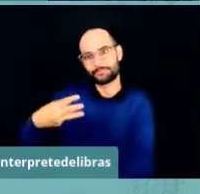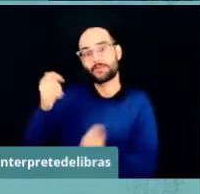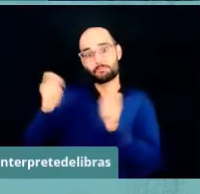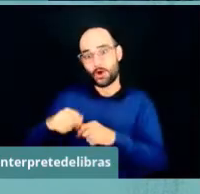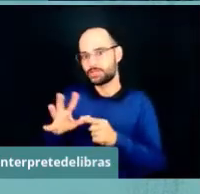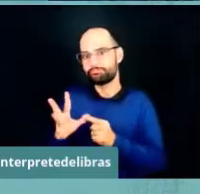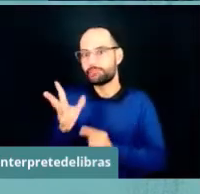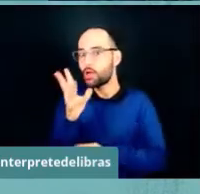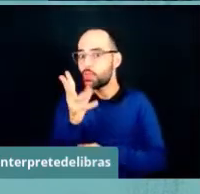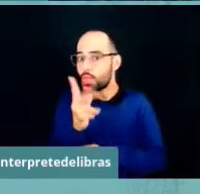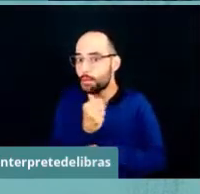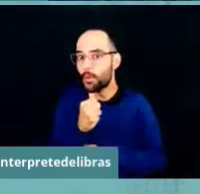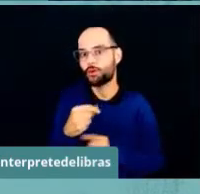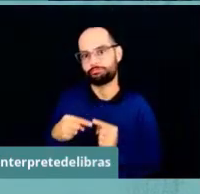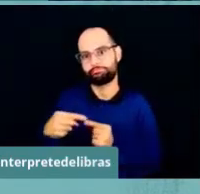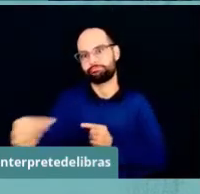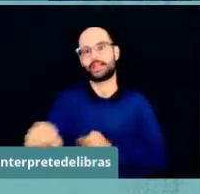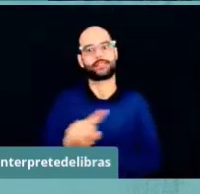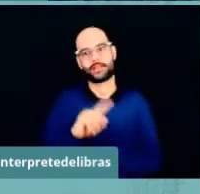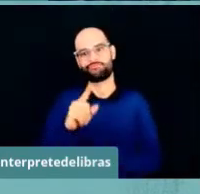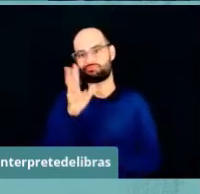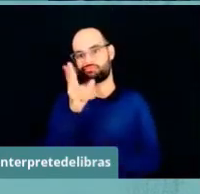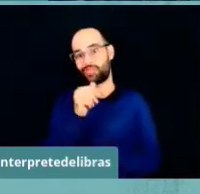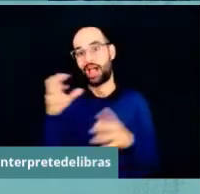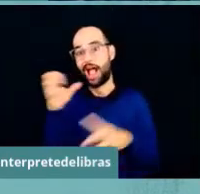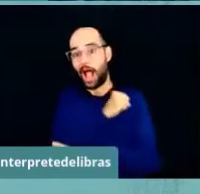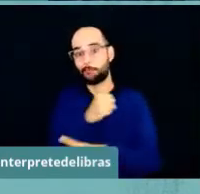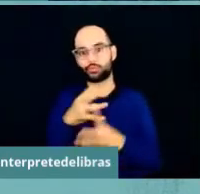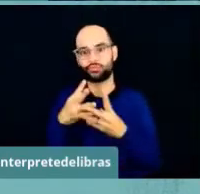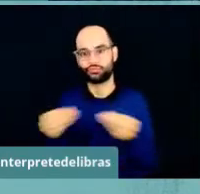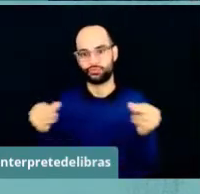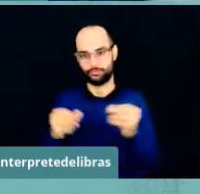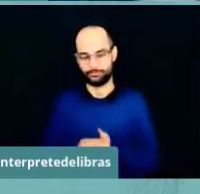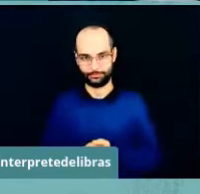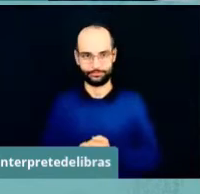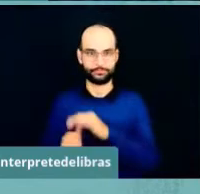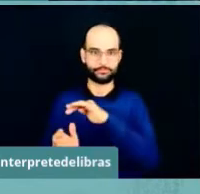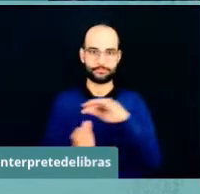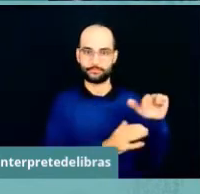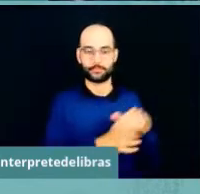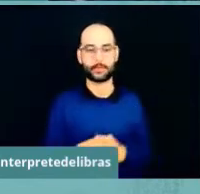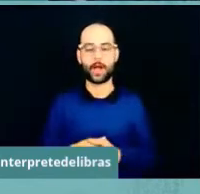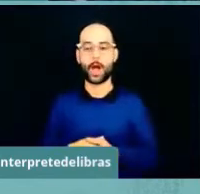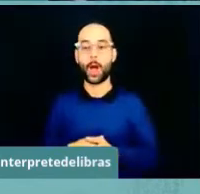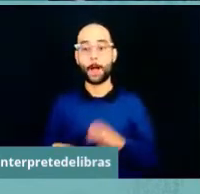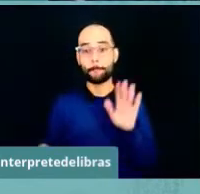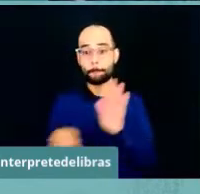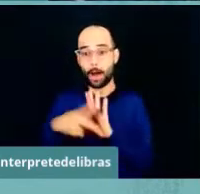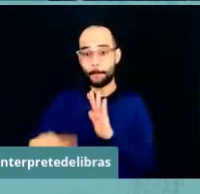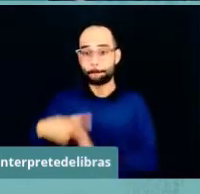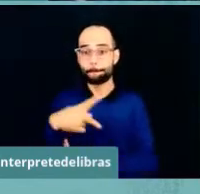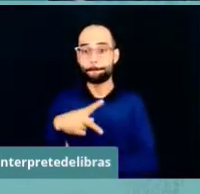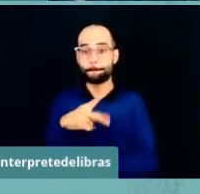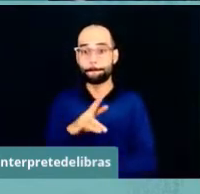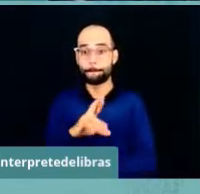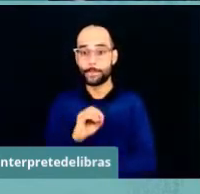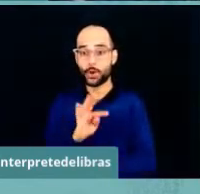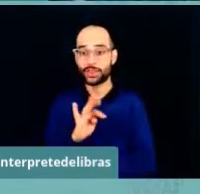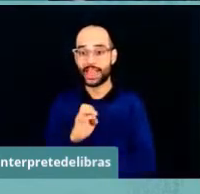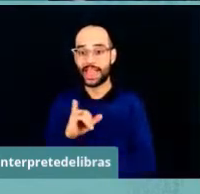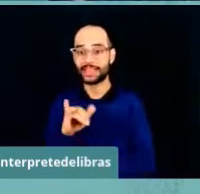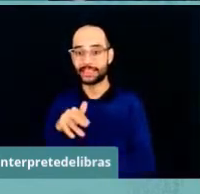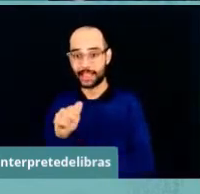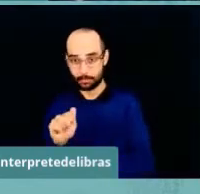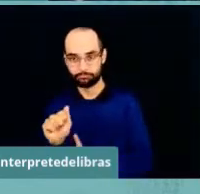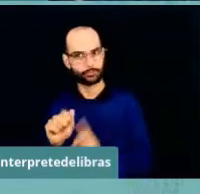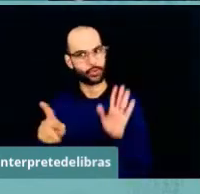As vacinas baseadas em proteínas, a gente não tem nenhuma aqui disponível no Brasil, mas então, assim, eu não tenho vírus